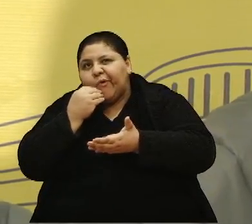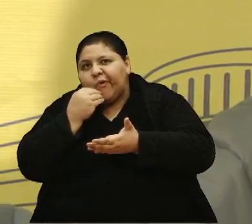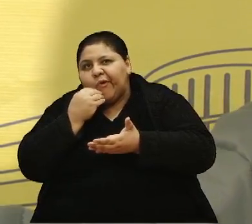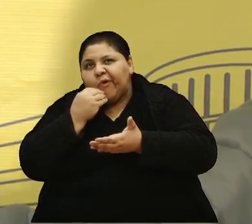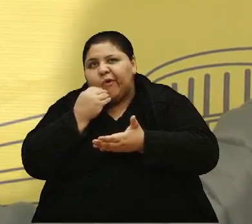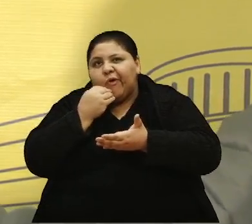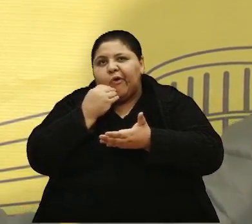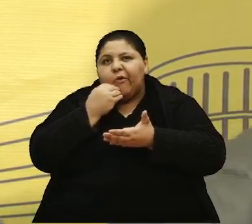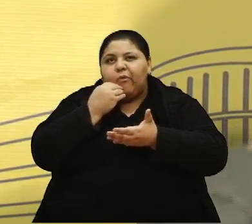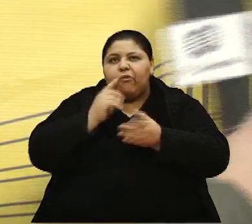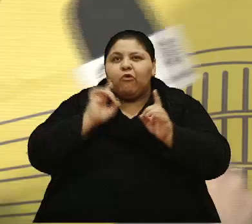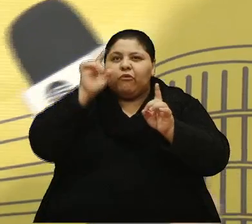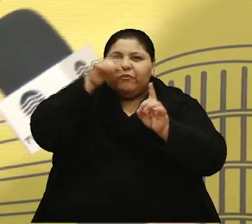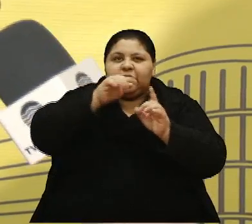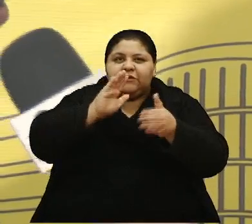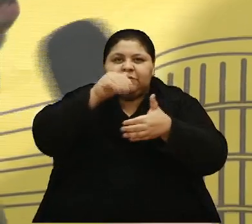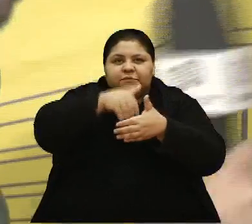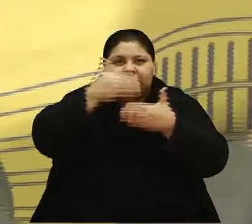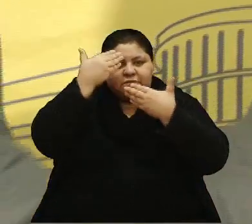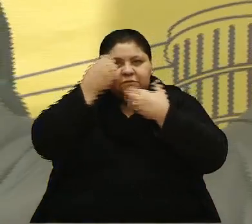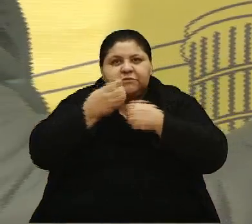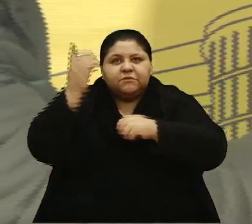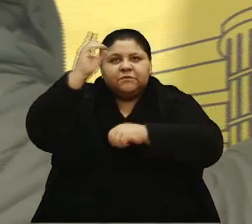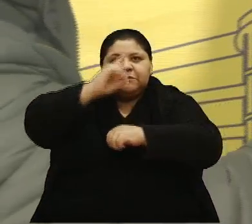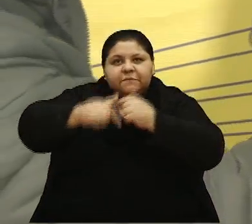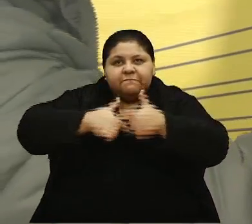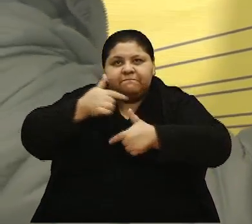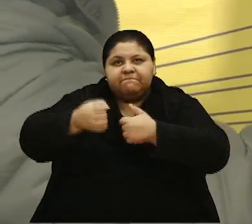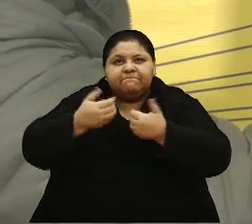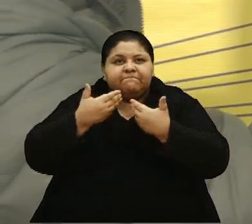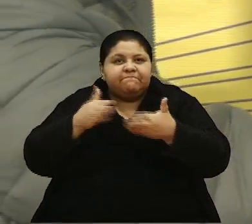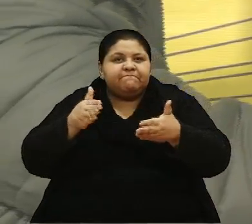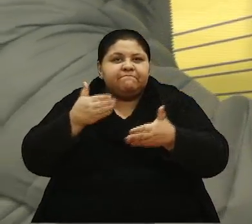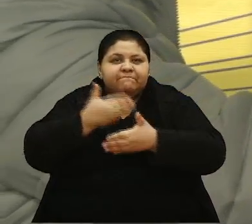eleitoral aí na mão, né? Obrigado, vereador. Bom trabalho. Obrigado à disposição sempre de